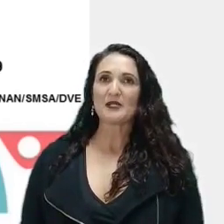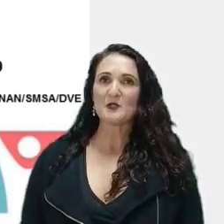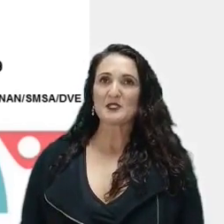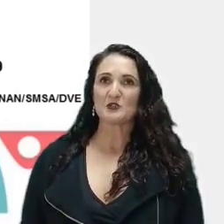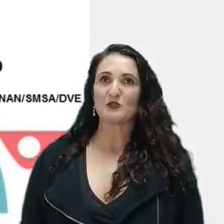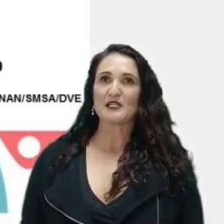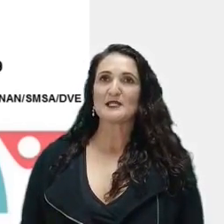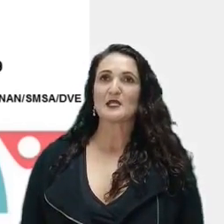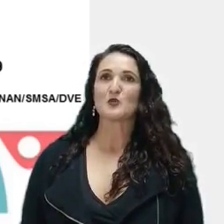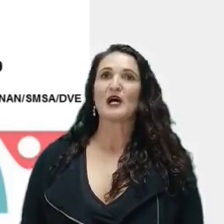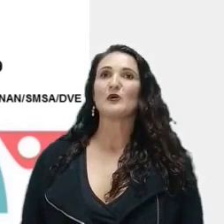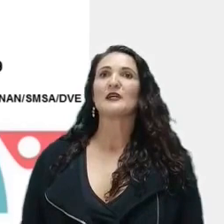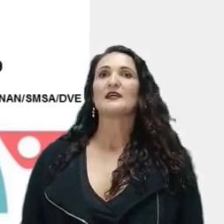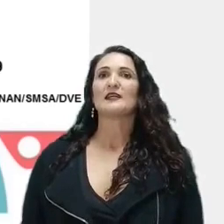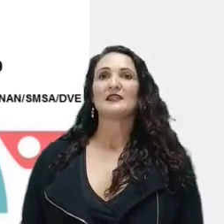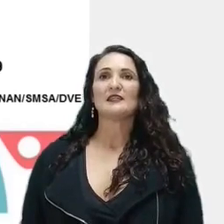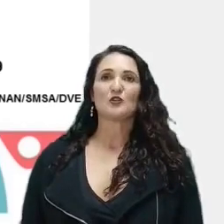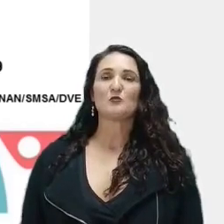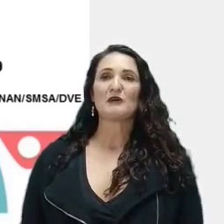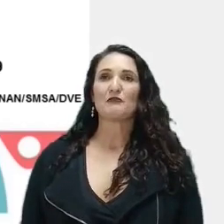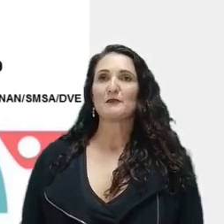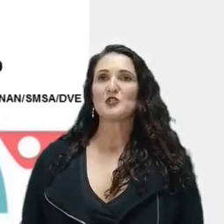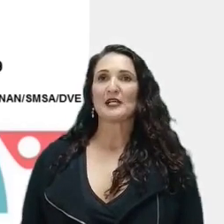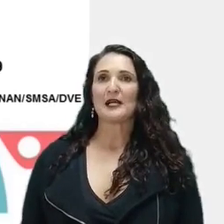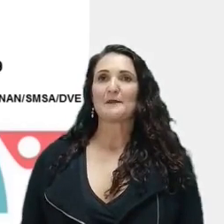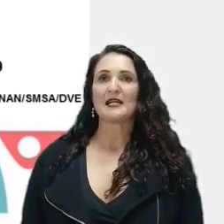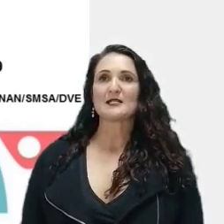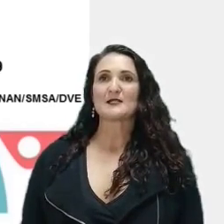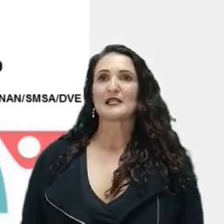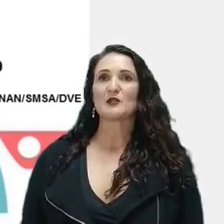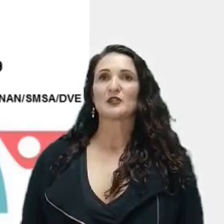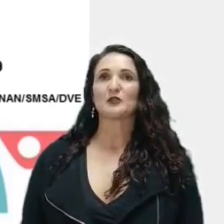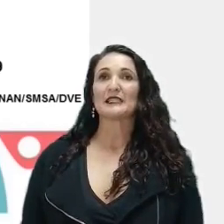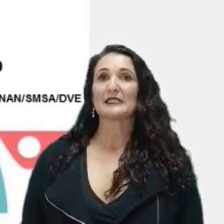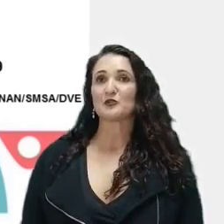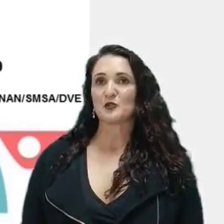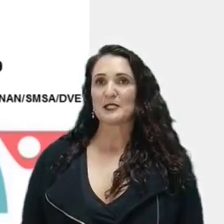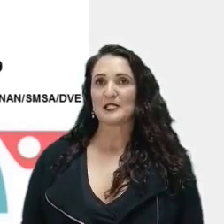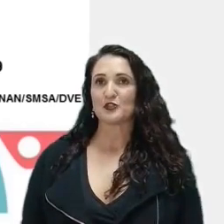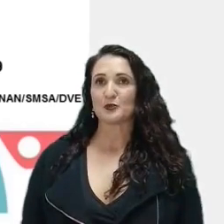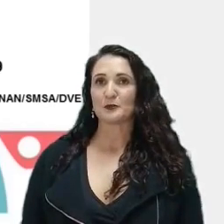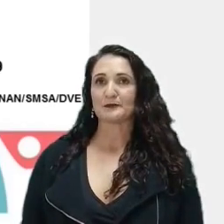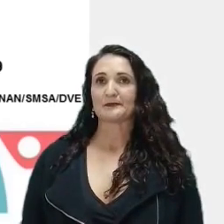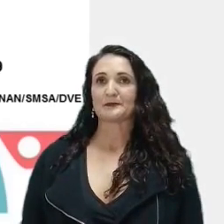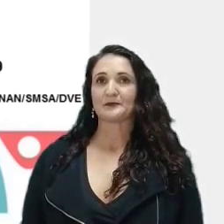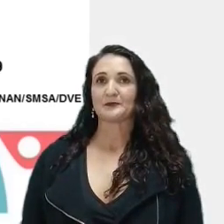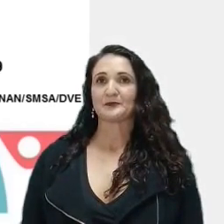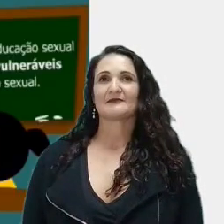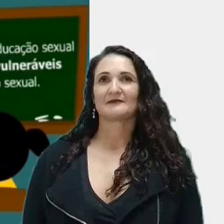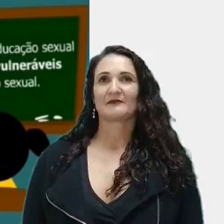passou pela situação de violência sexual e, como uma forma de acabar, de sanar com a sua dor, ela tenta o suicídio.